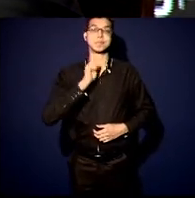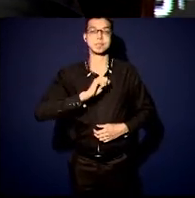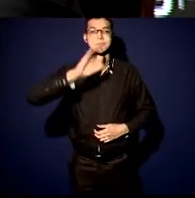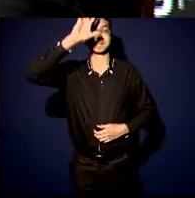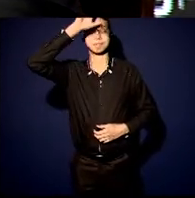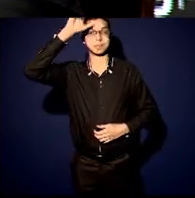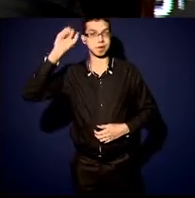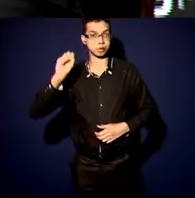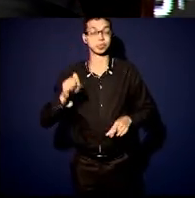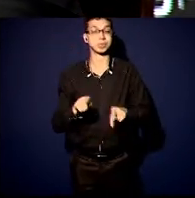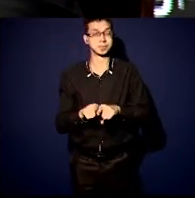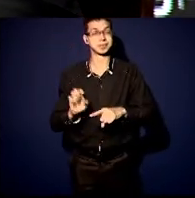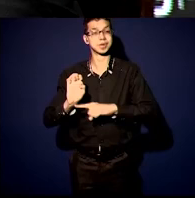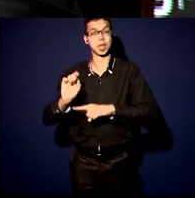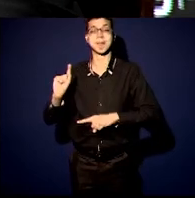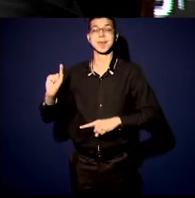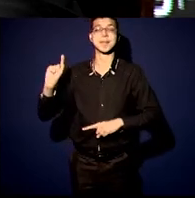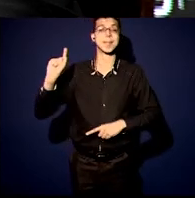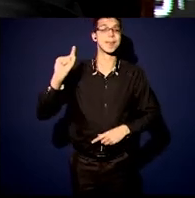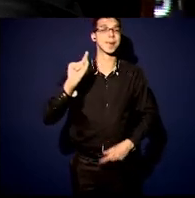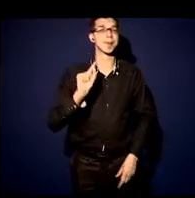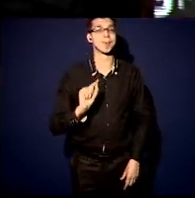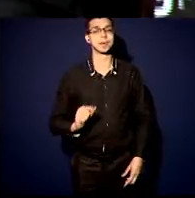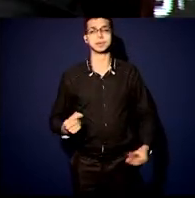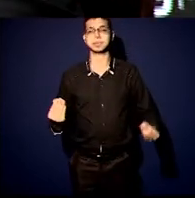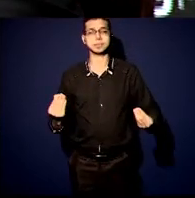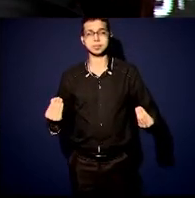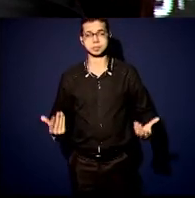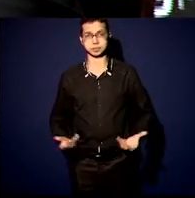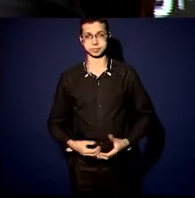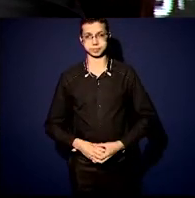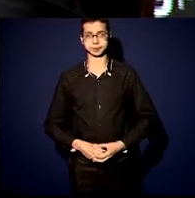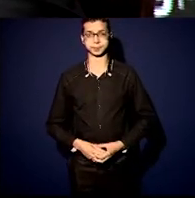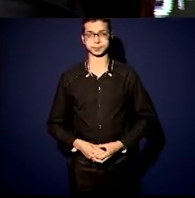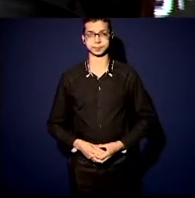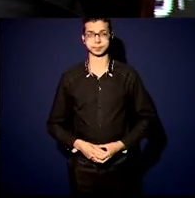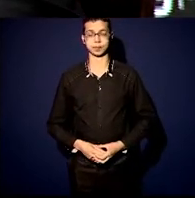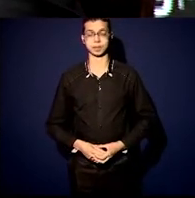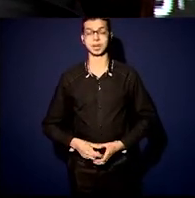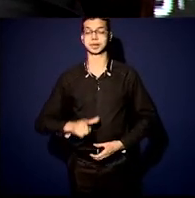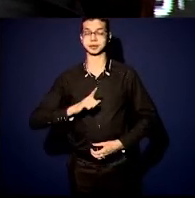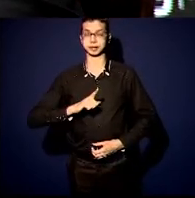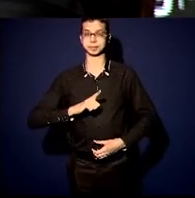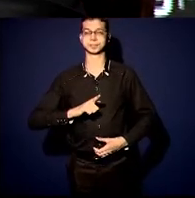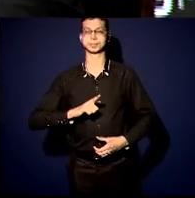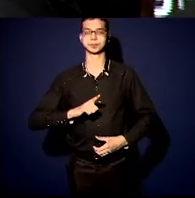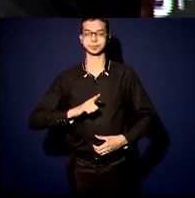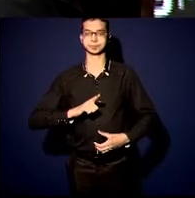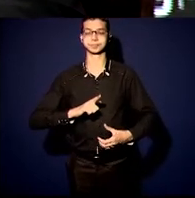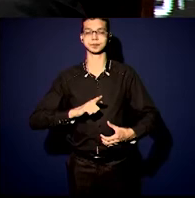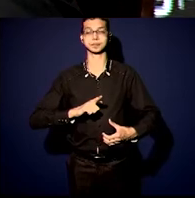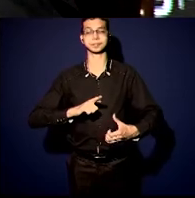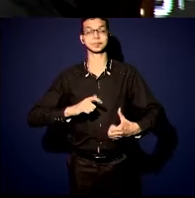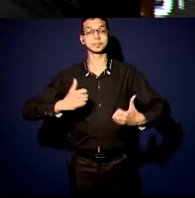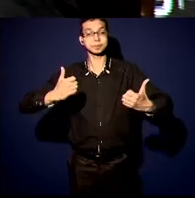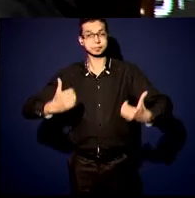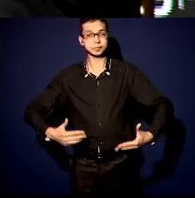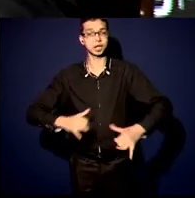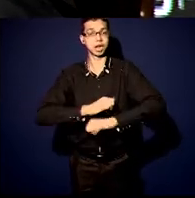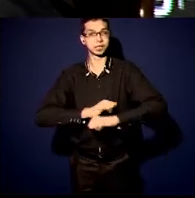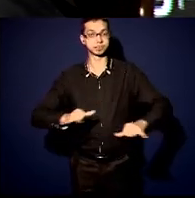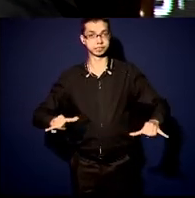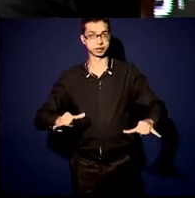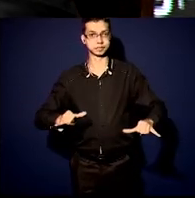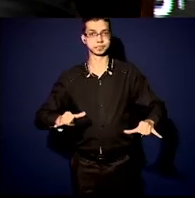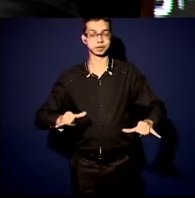o Como opera a partir de uma presunção declaração uma auto declaração e uma transição de